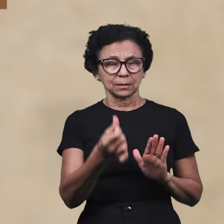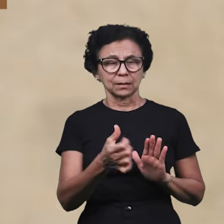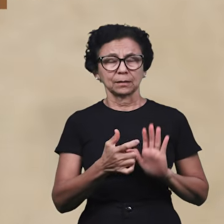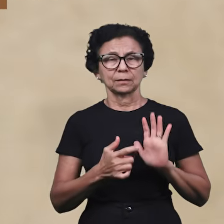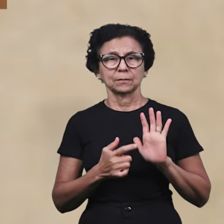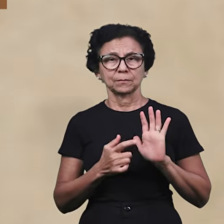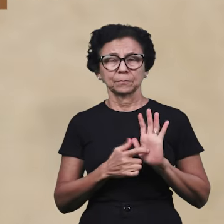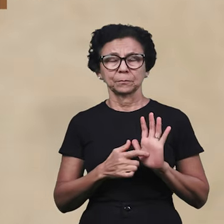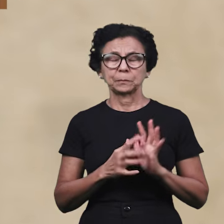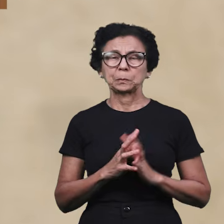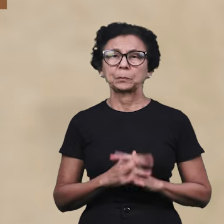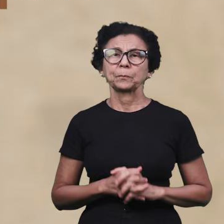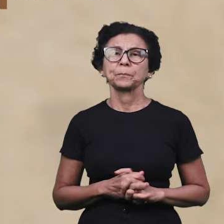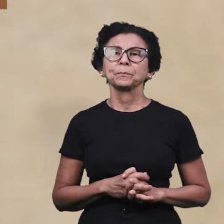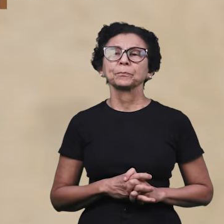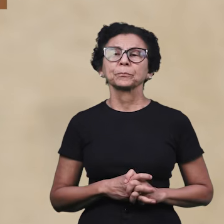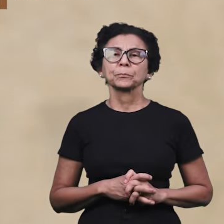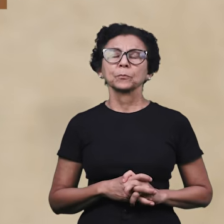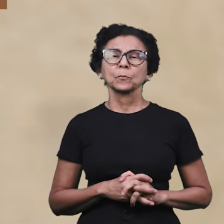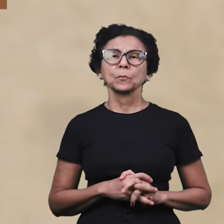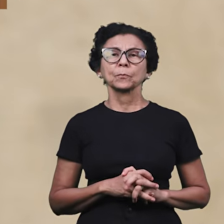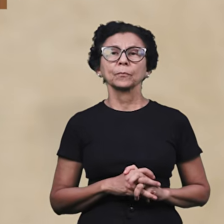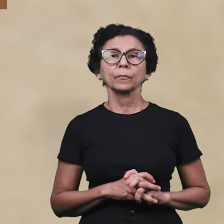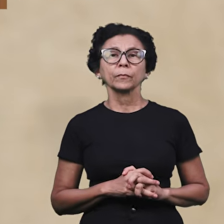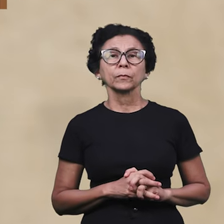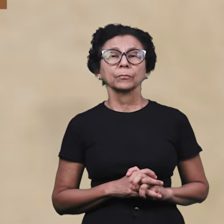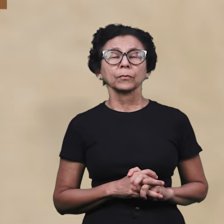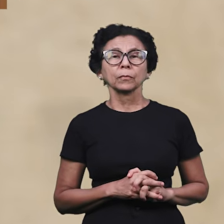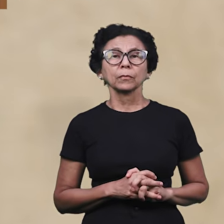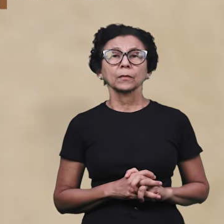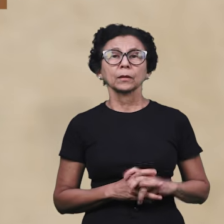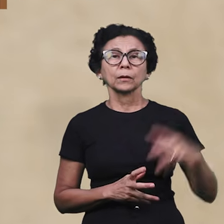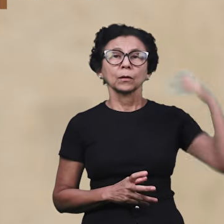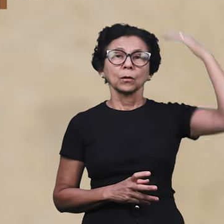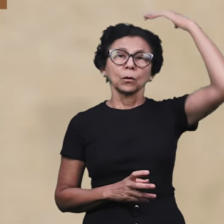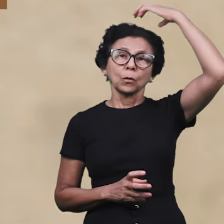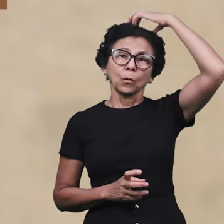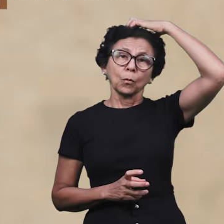6. Diz assim a palavra do Senhor. E teve o rei Roboão